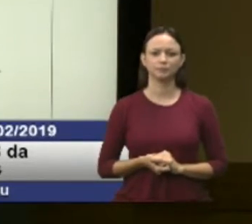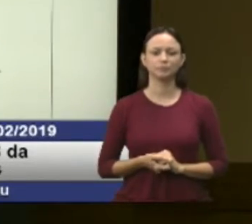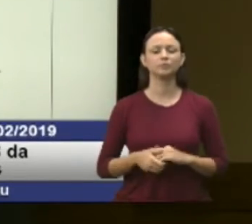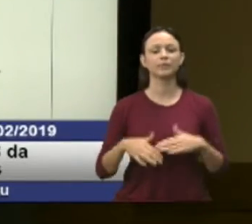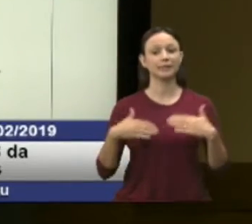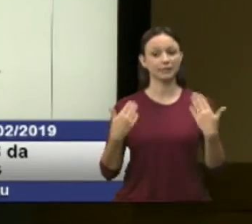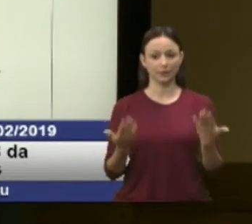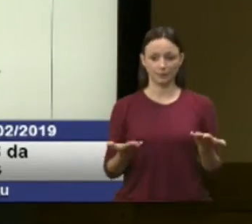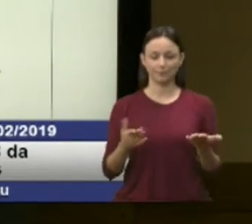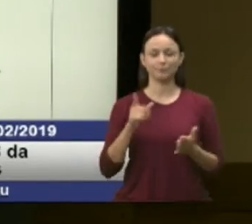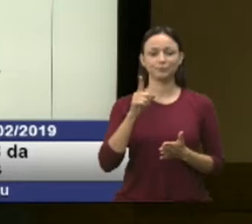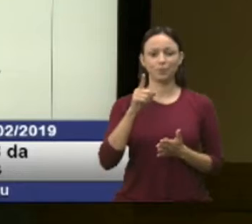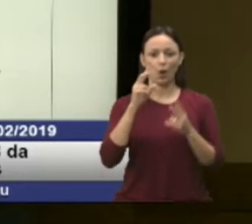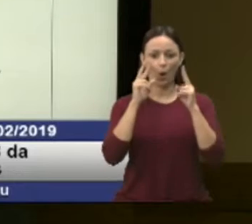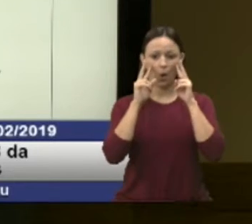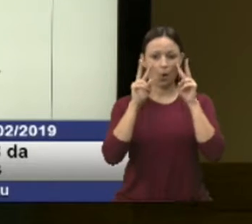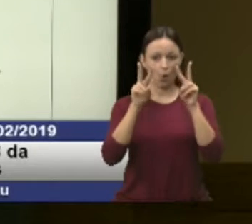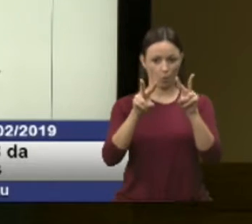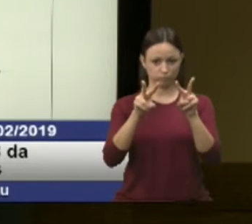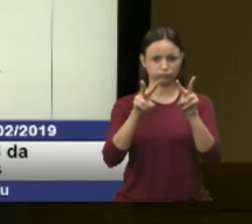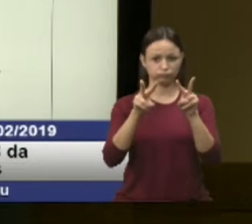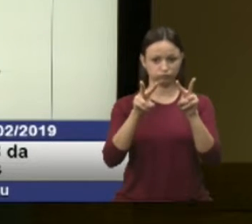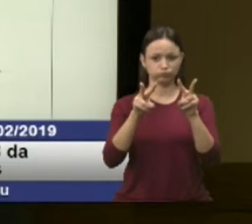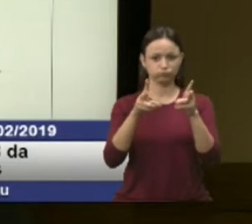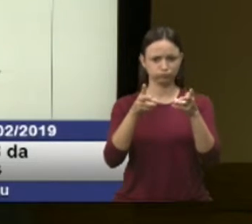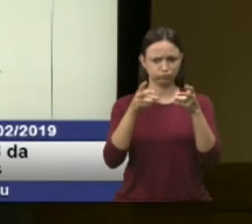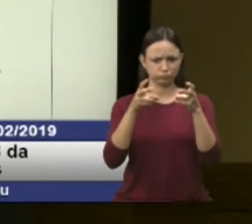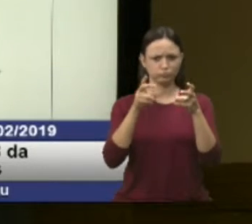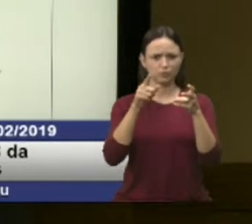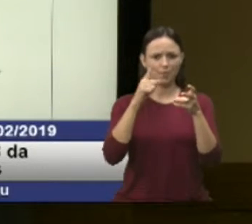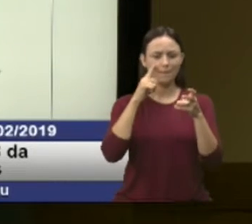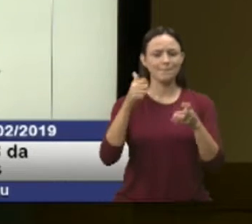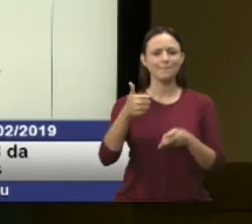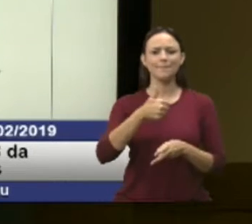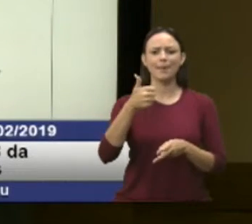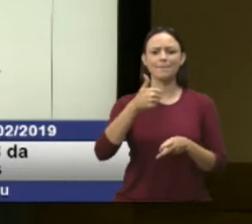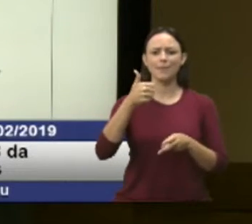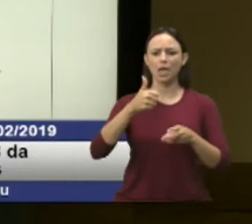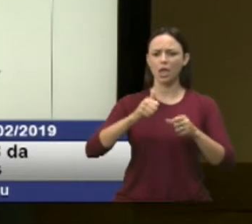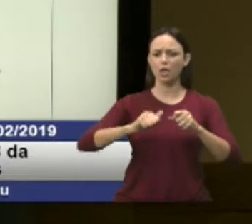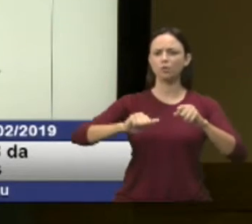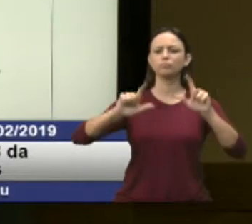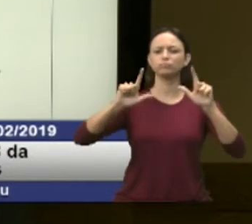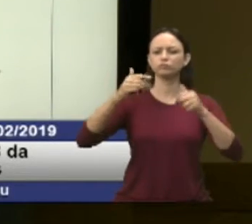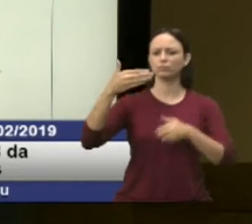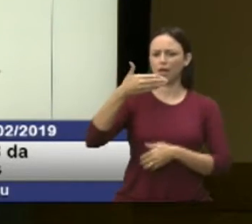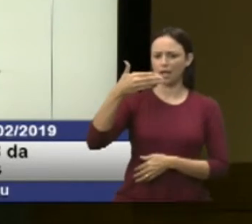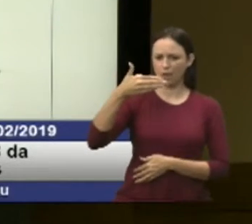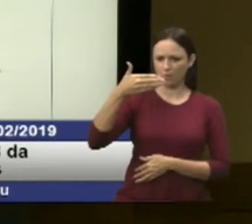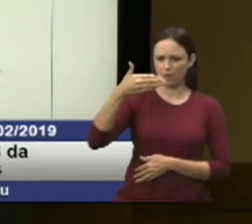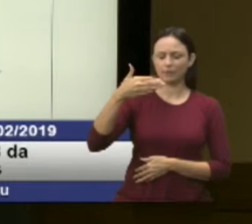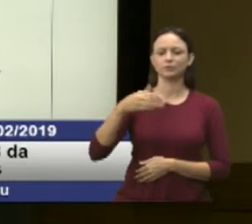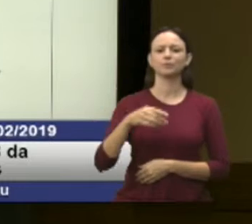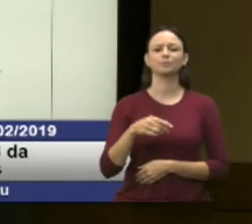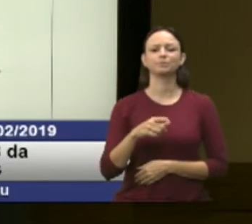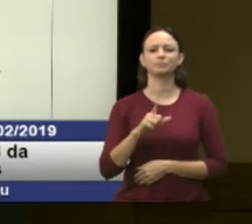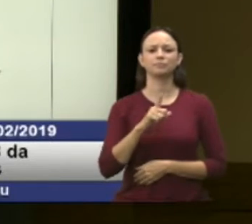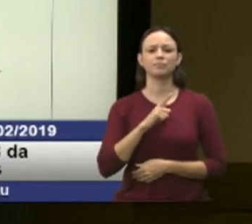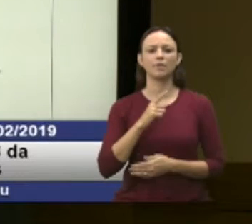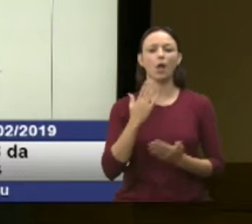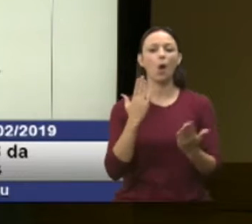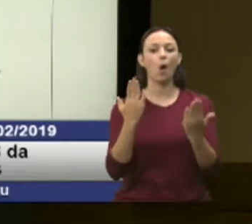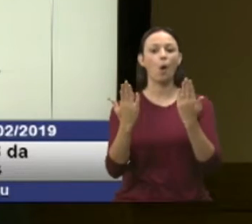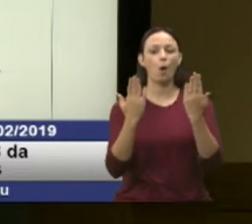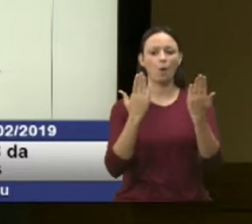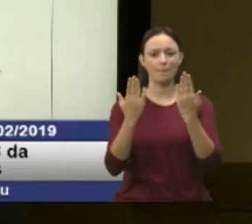Então, se observarmos aí o primeiro quadro, observamos a comparação